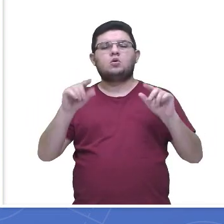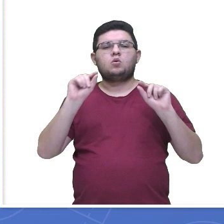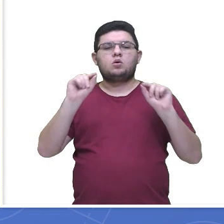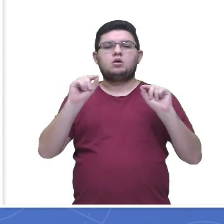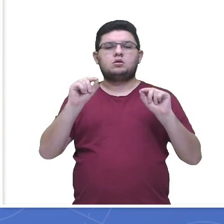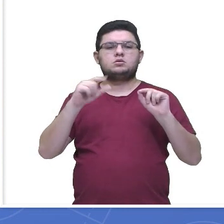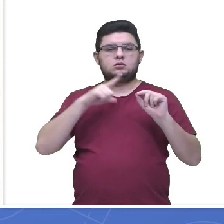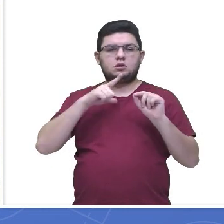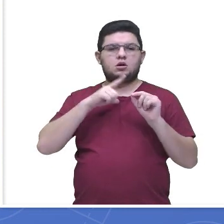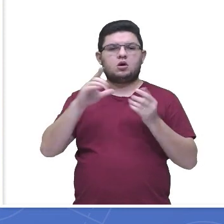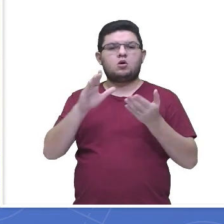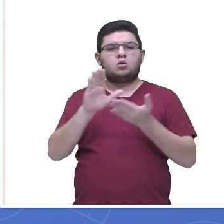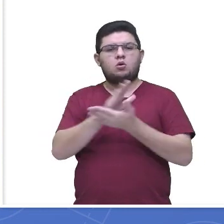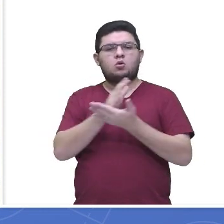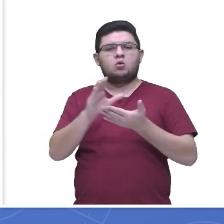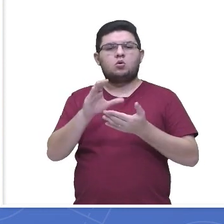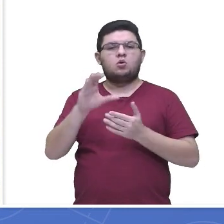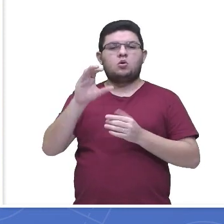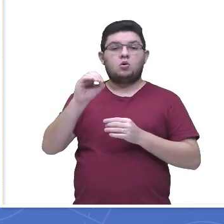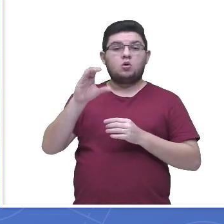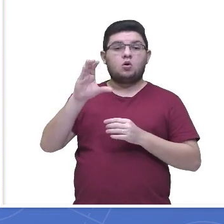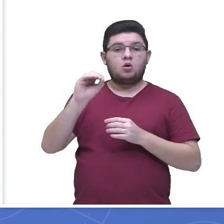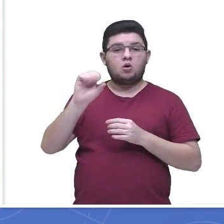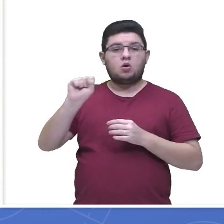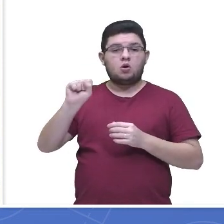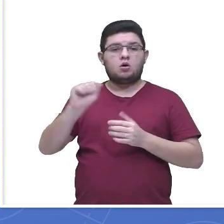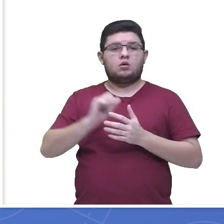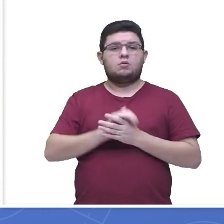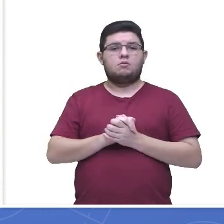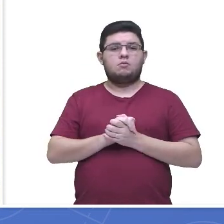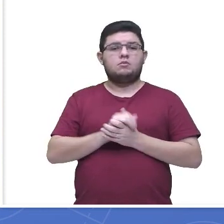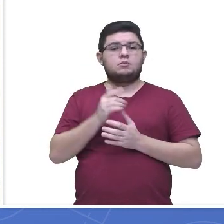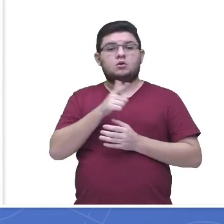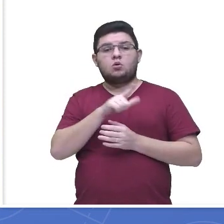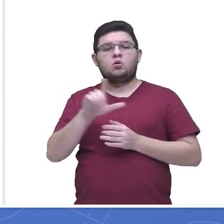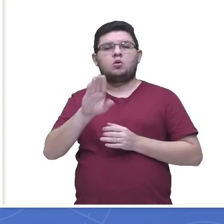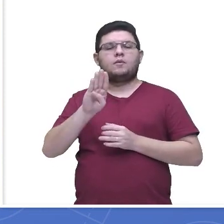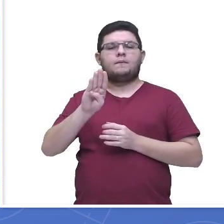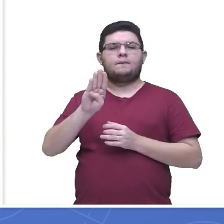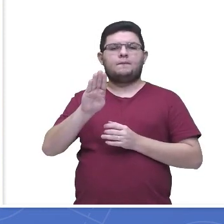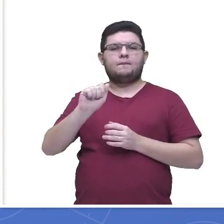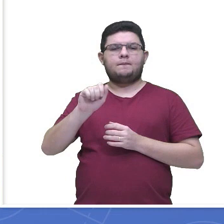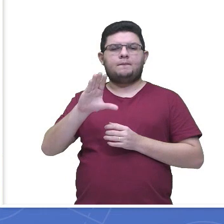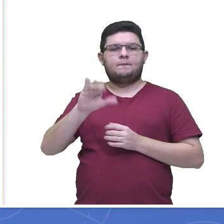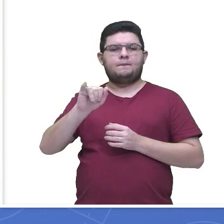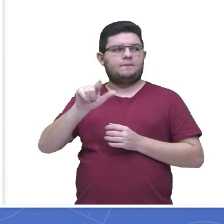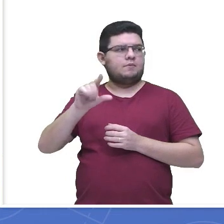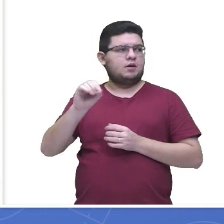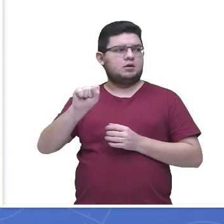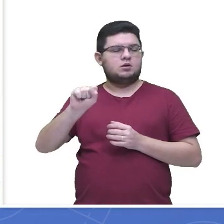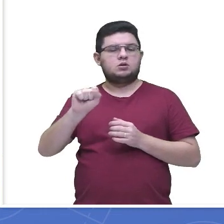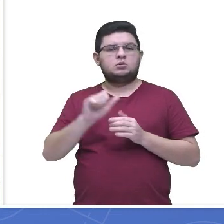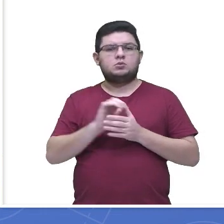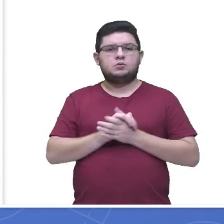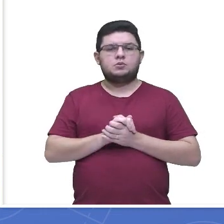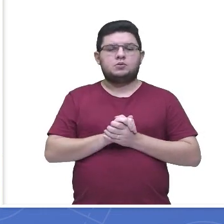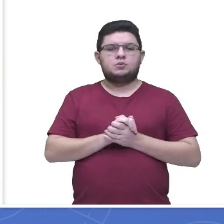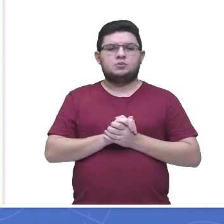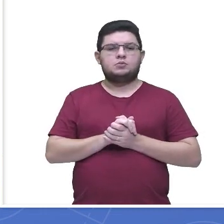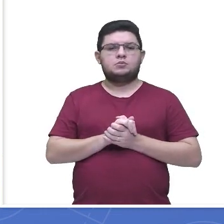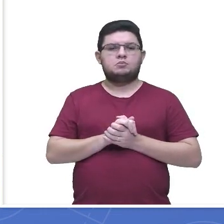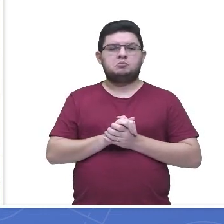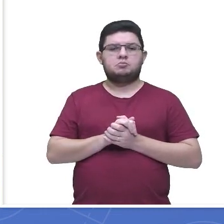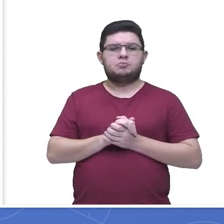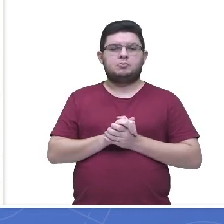cocos, são chamadas cocos. Temos também formatos de bacilo, né, formato de bastonete, por